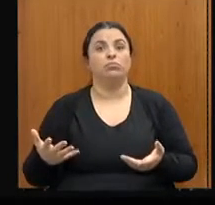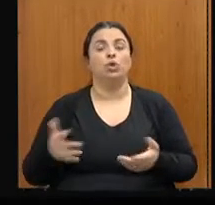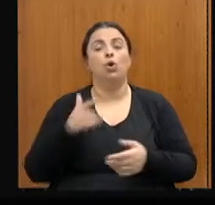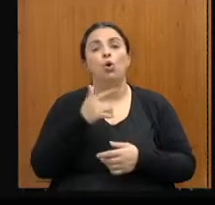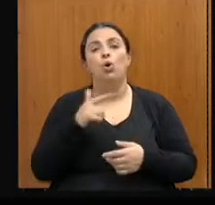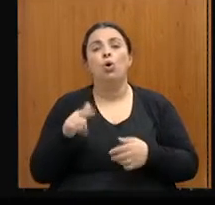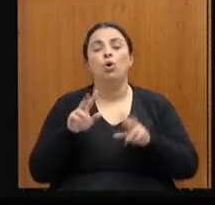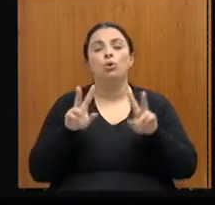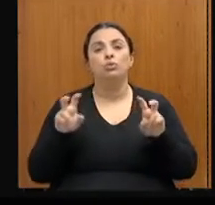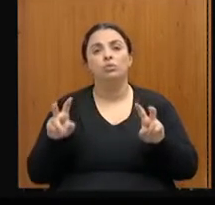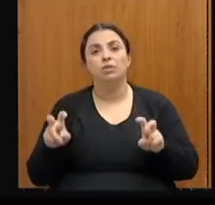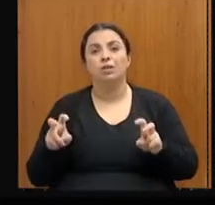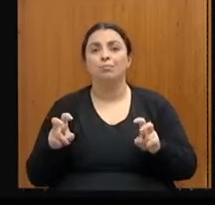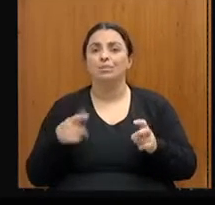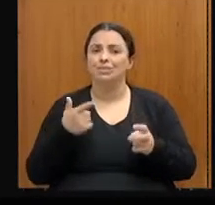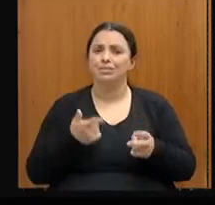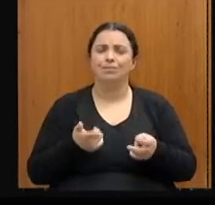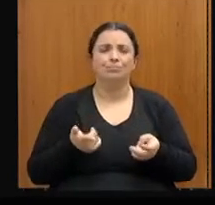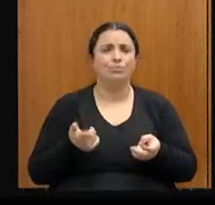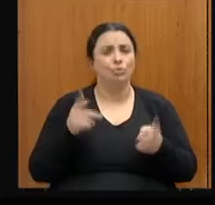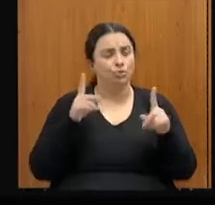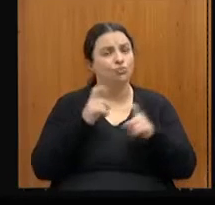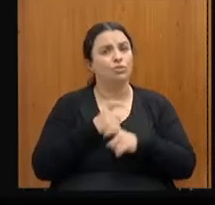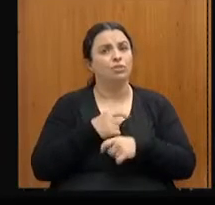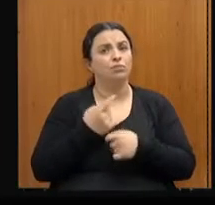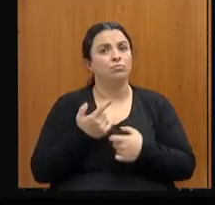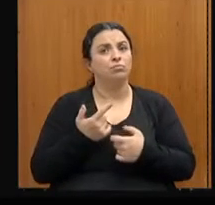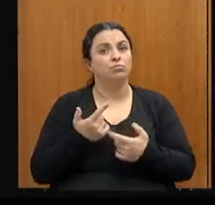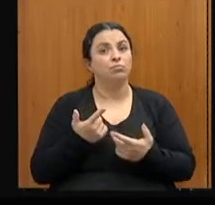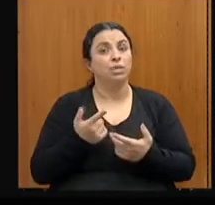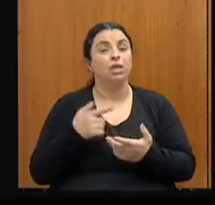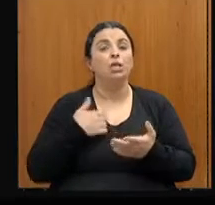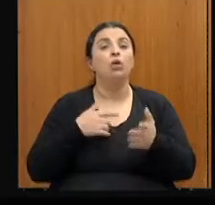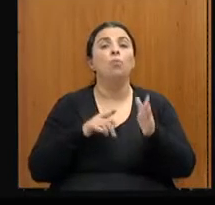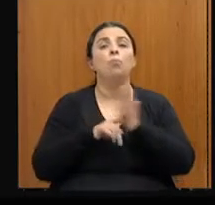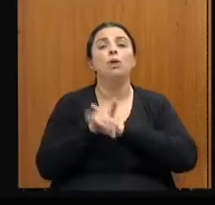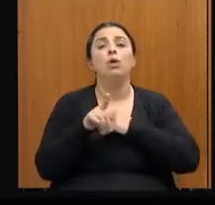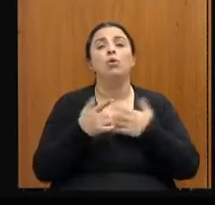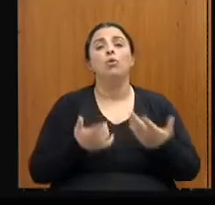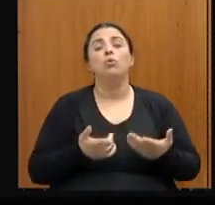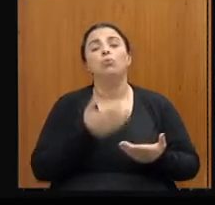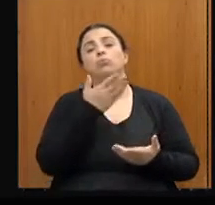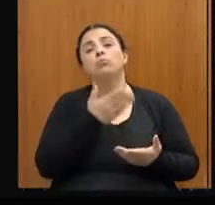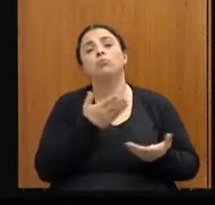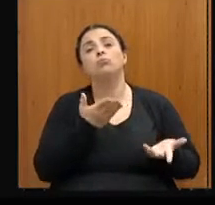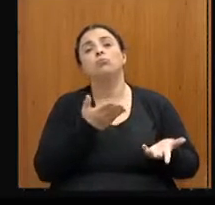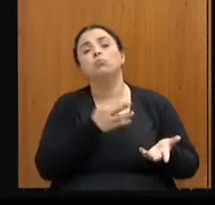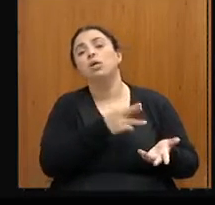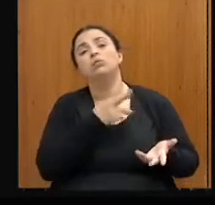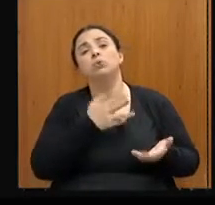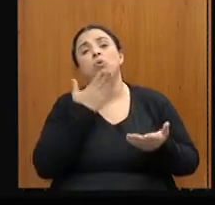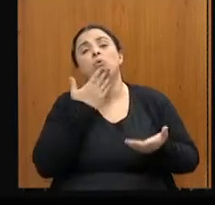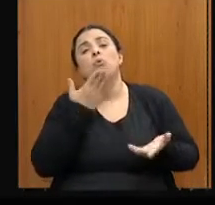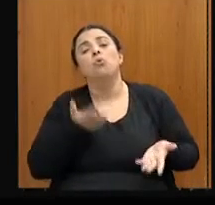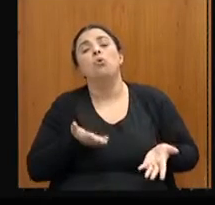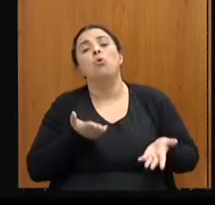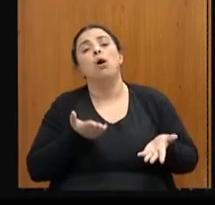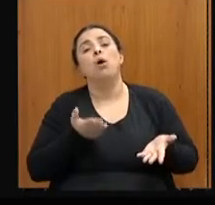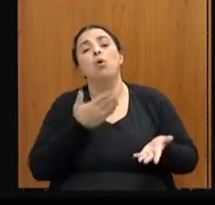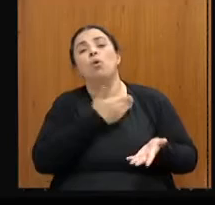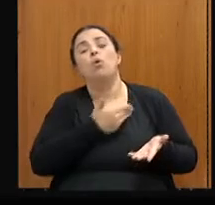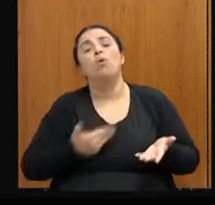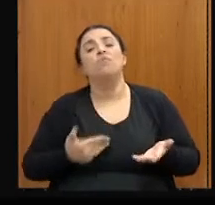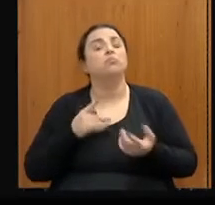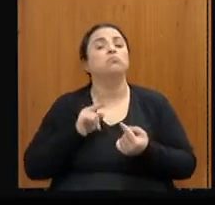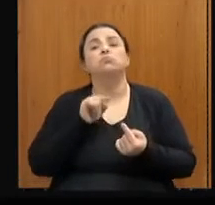é que eu sou muito caro eu pergunto para o senhor Qual é a intenção real o governo com relação